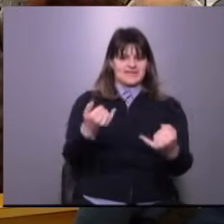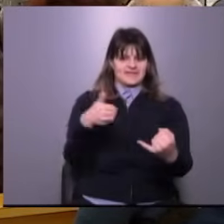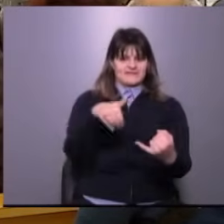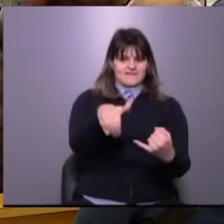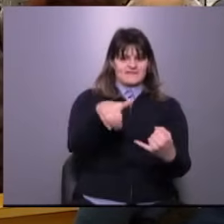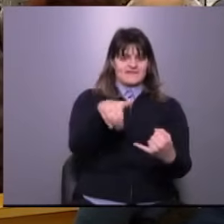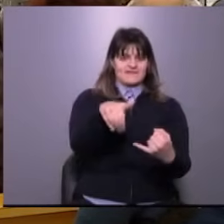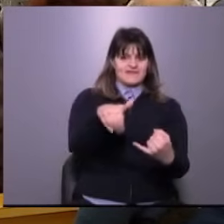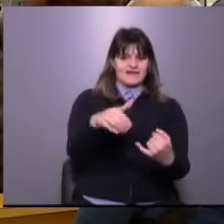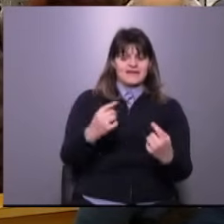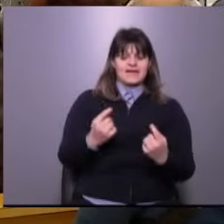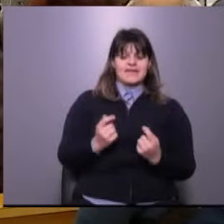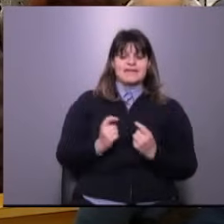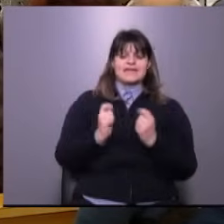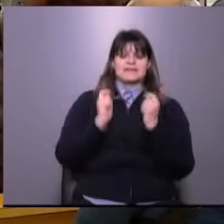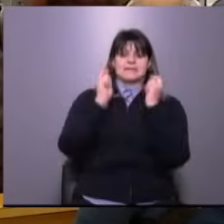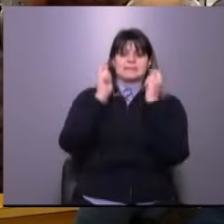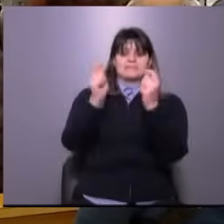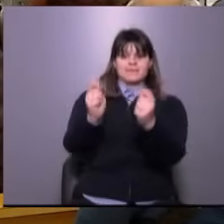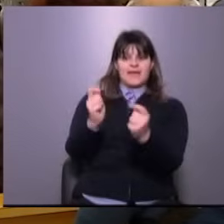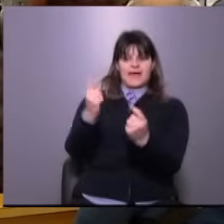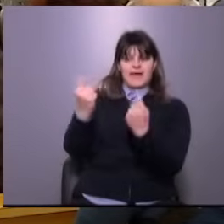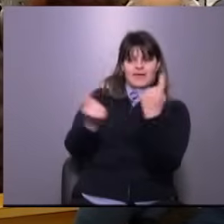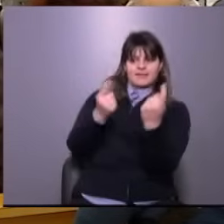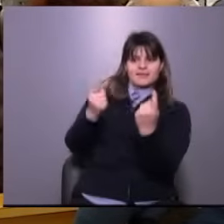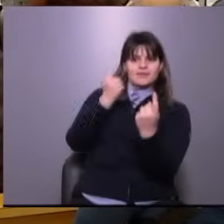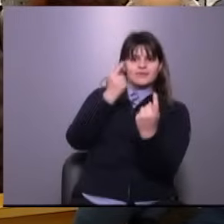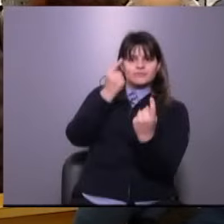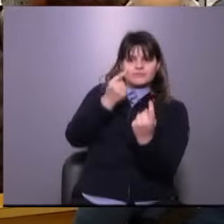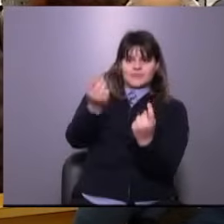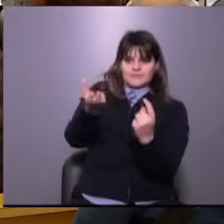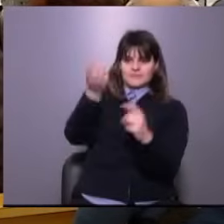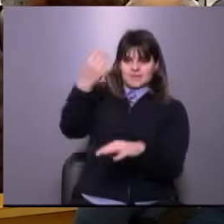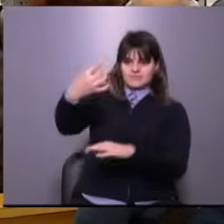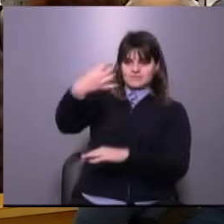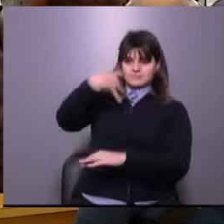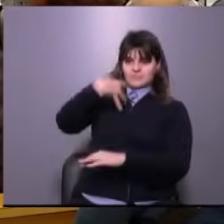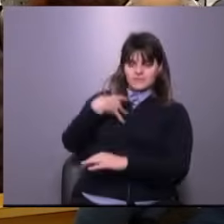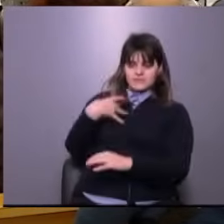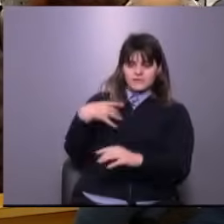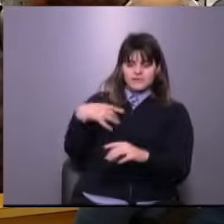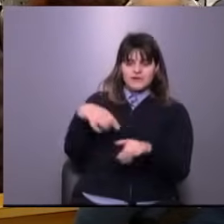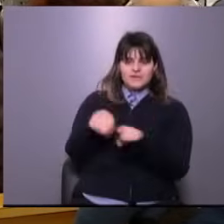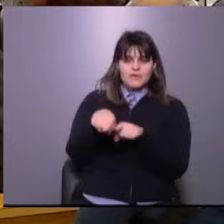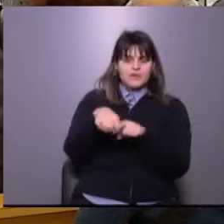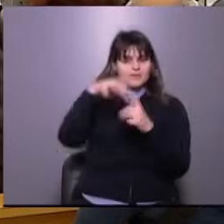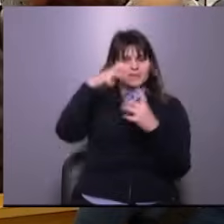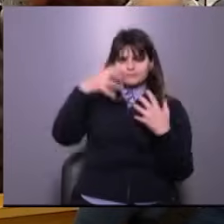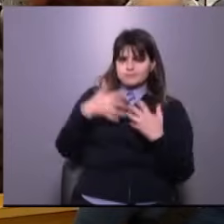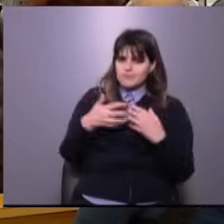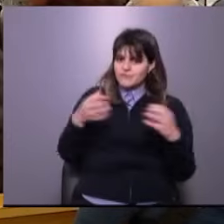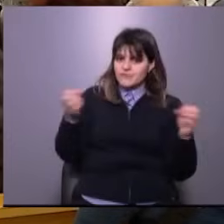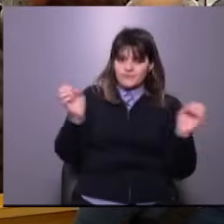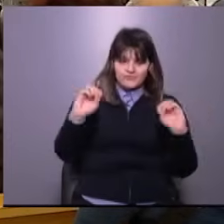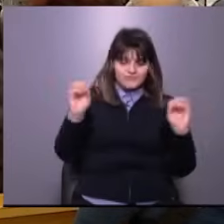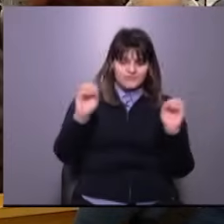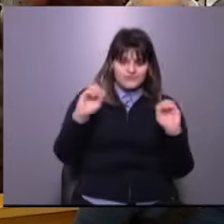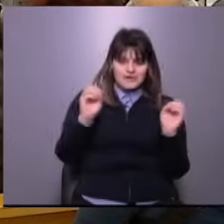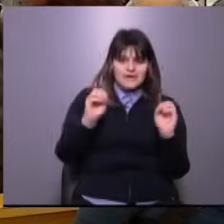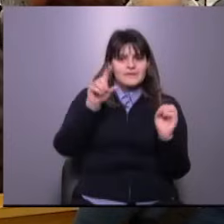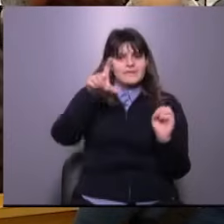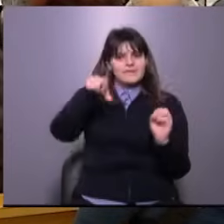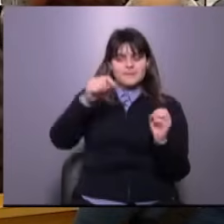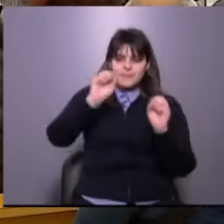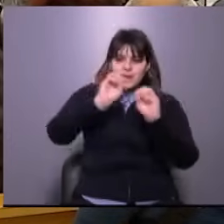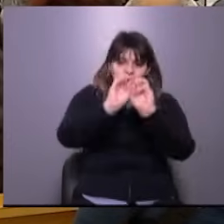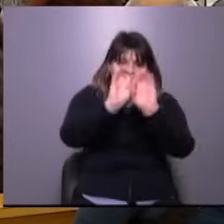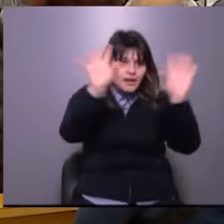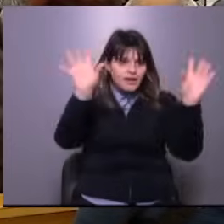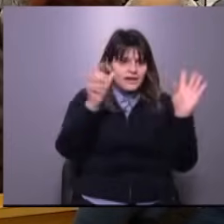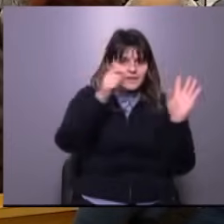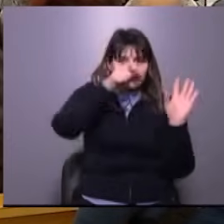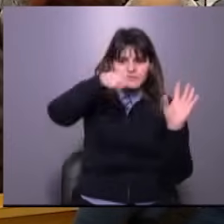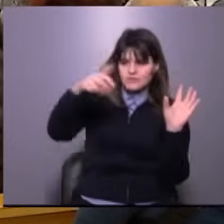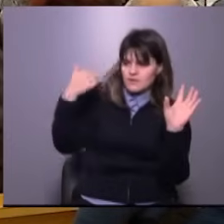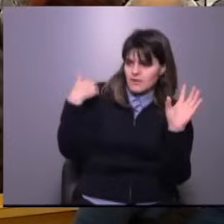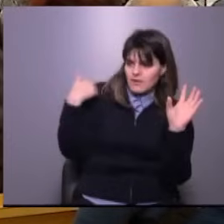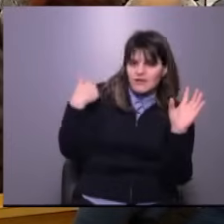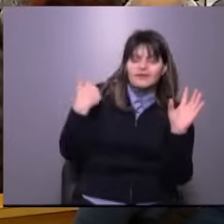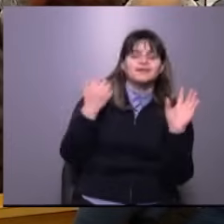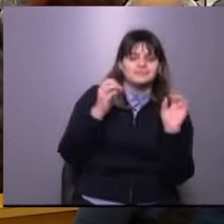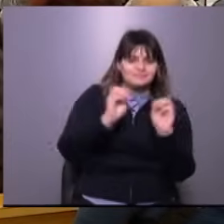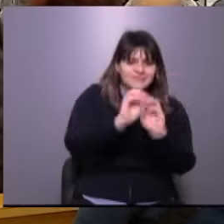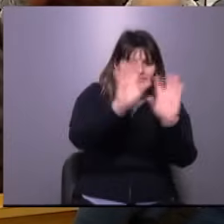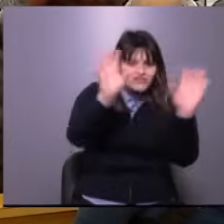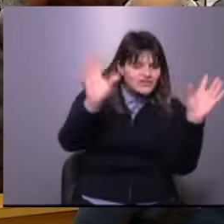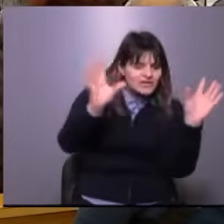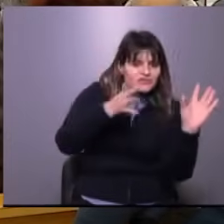alguém que é maior do que ele. E por isso não tem qualquer dúvida sobre a sua identidade e não deixa que haja